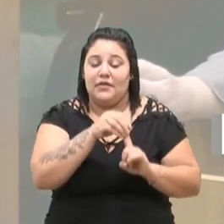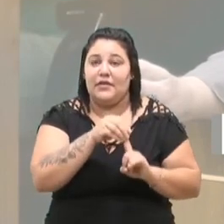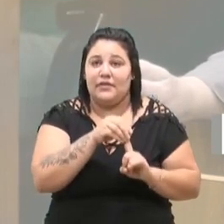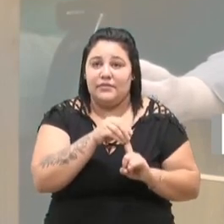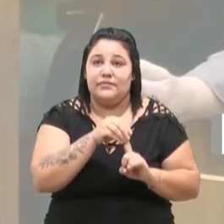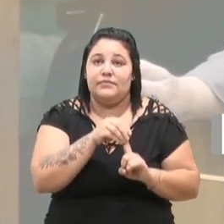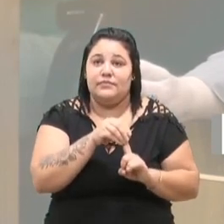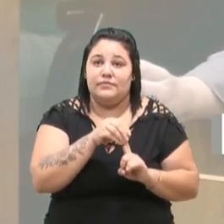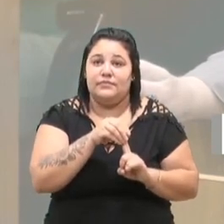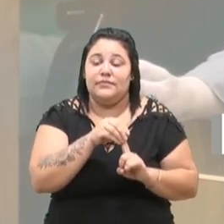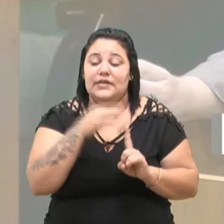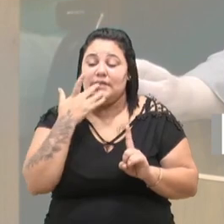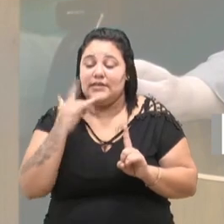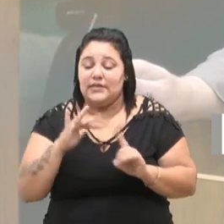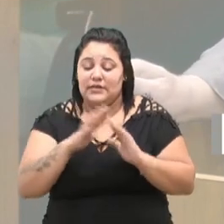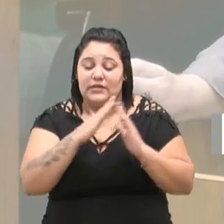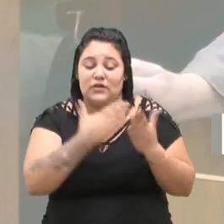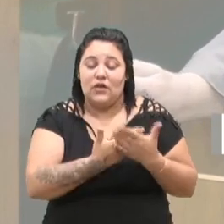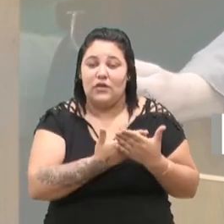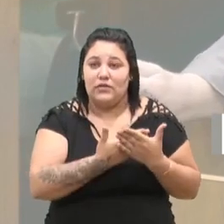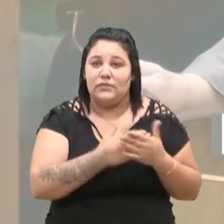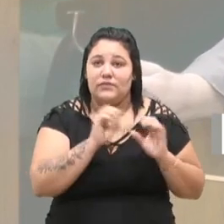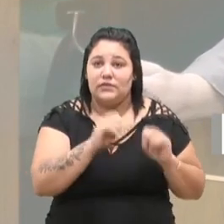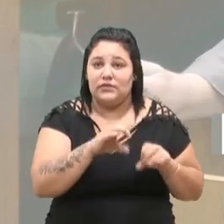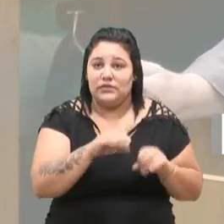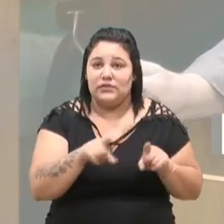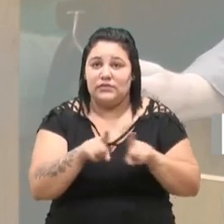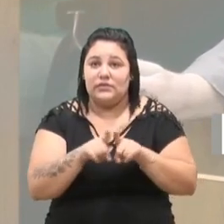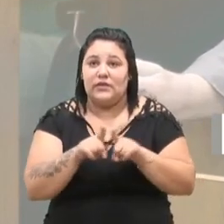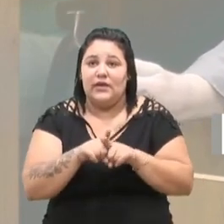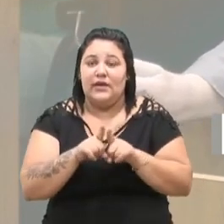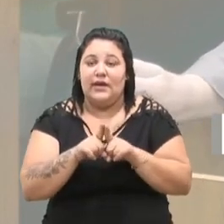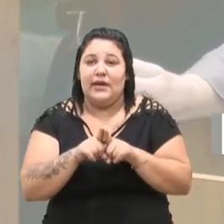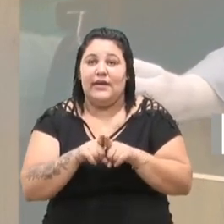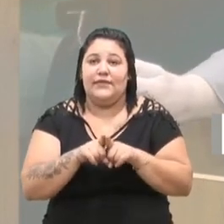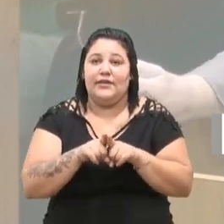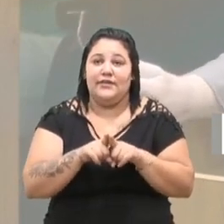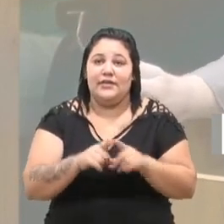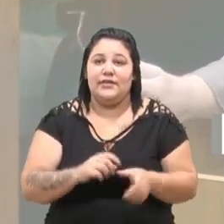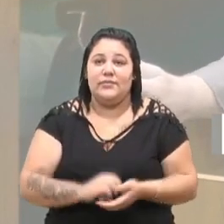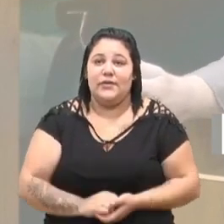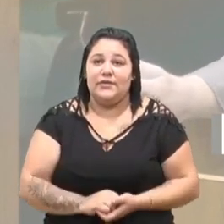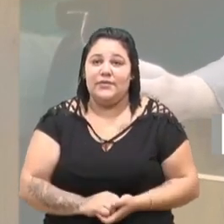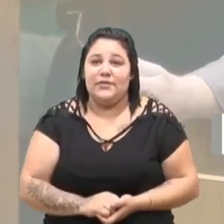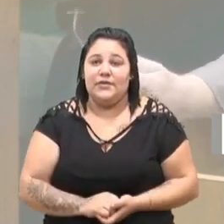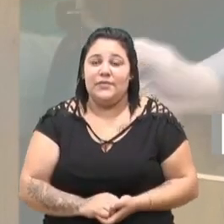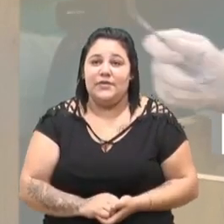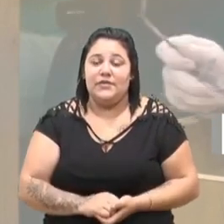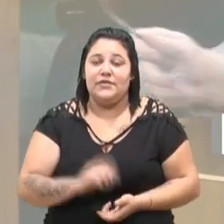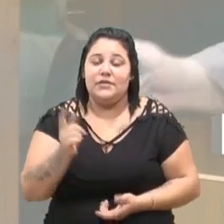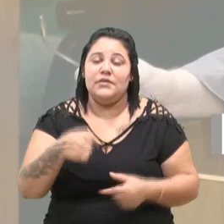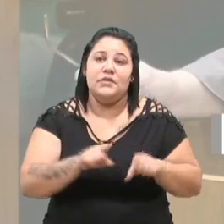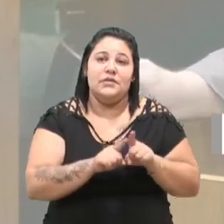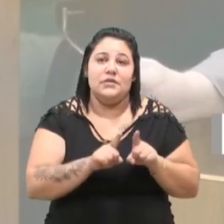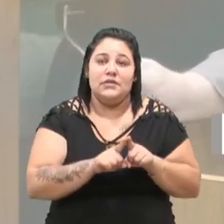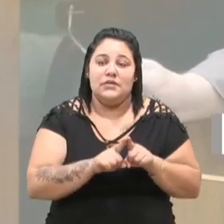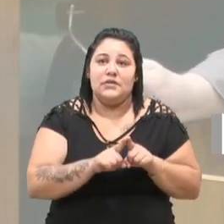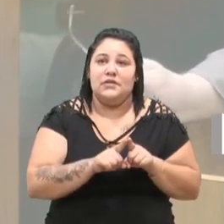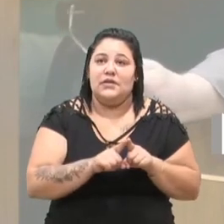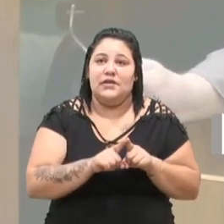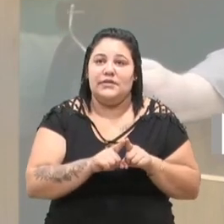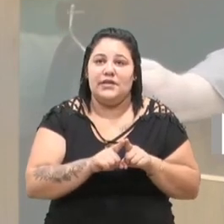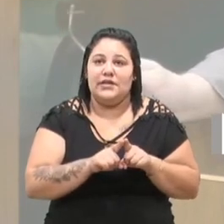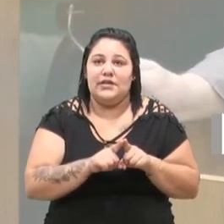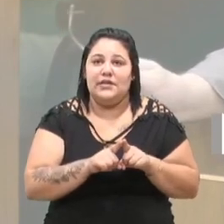as crianças, a escola, a educação. Eu, esse ano, já tive um projeto aprovado pelo senhor prefeito, sancionado, ano passado, da